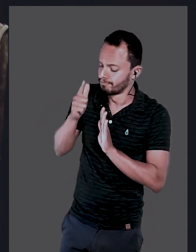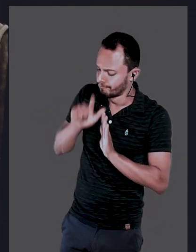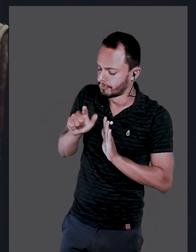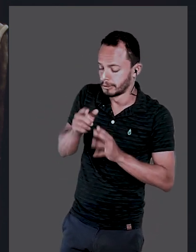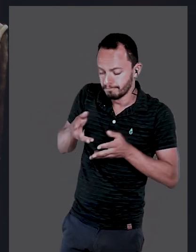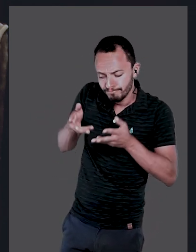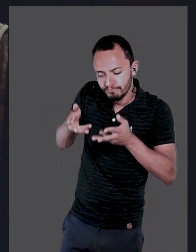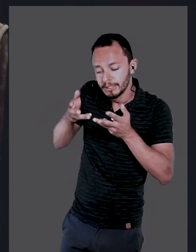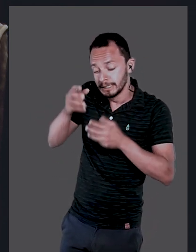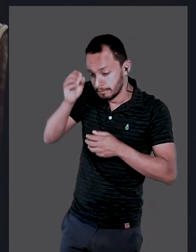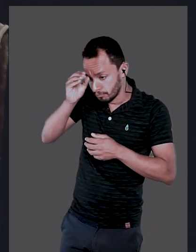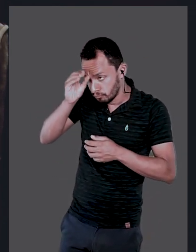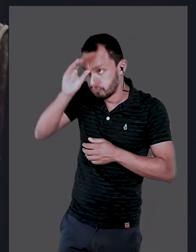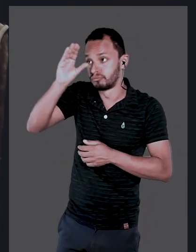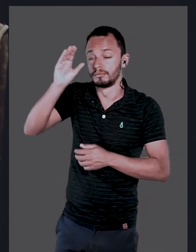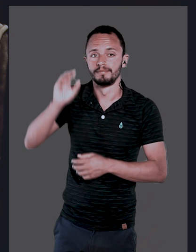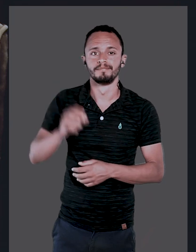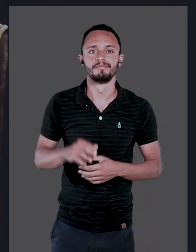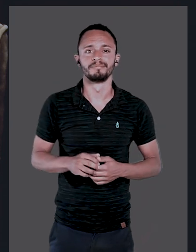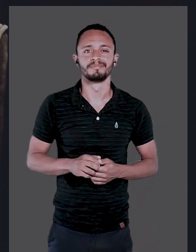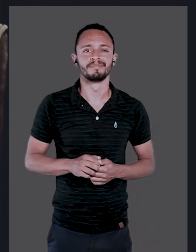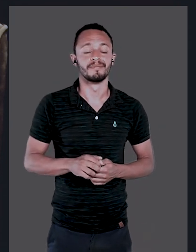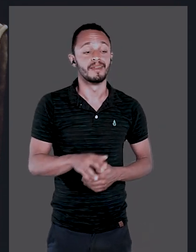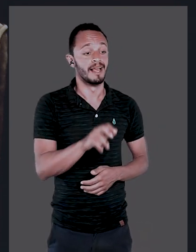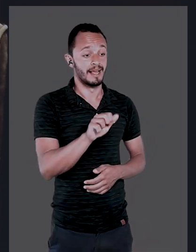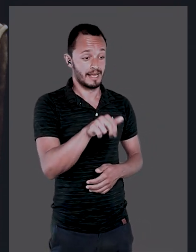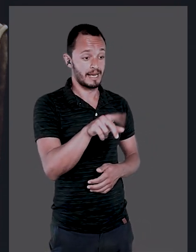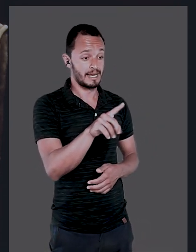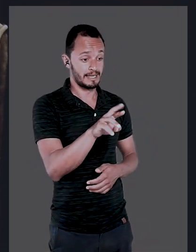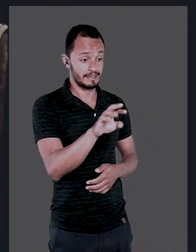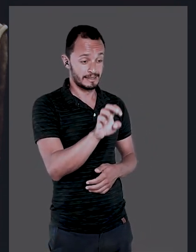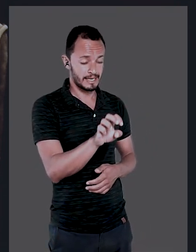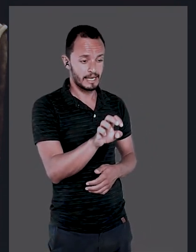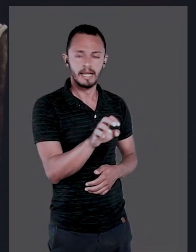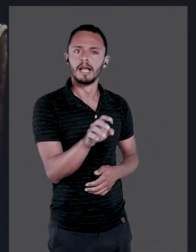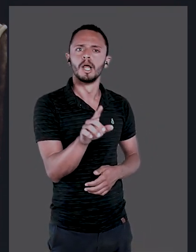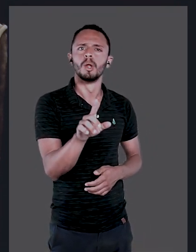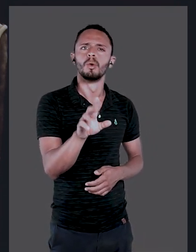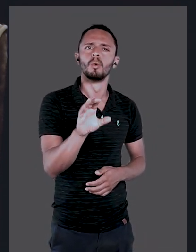Letícia, lado de cá. Primeiro André, não é isso? O André.